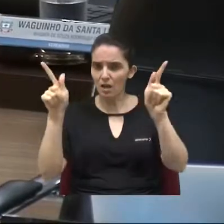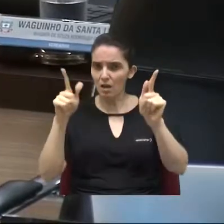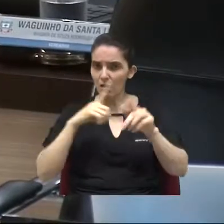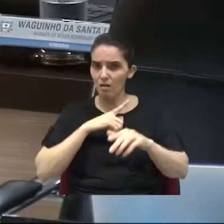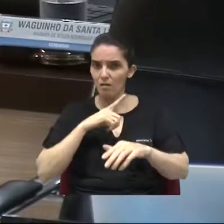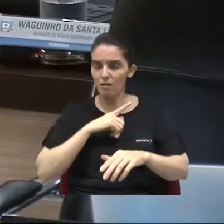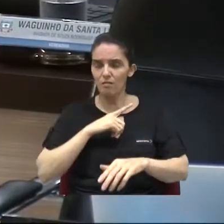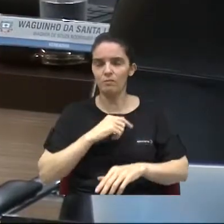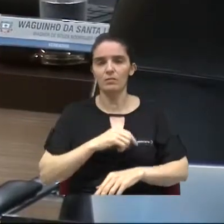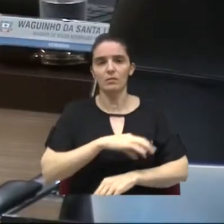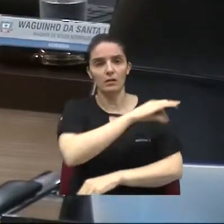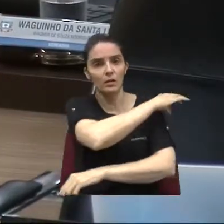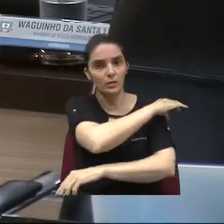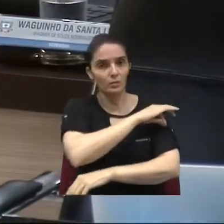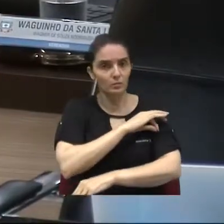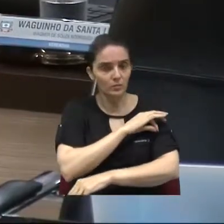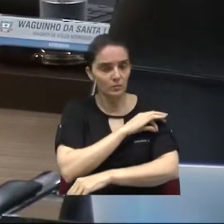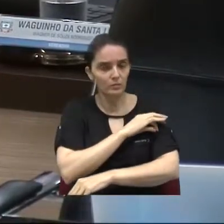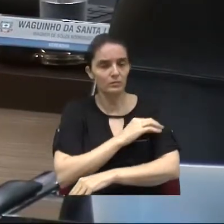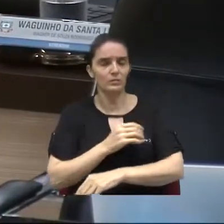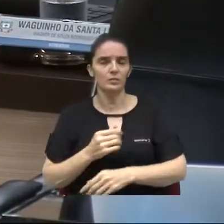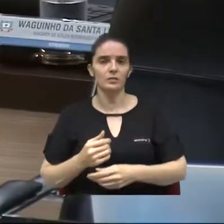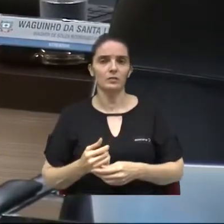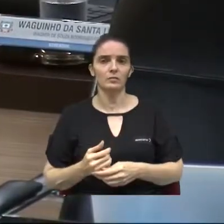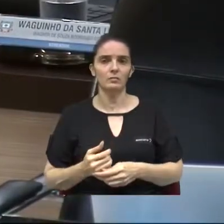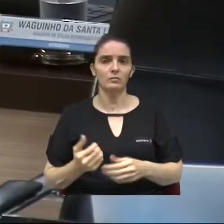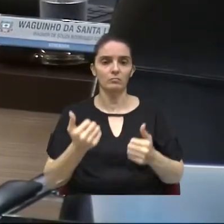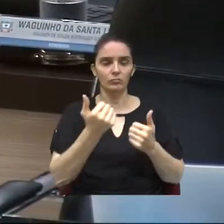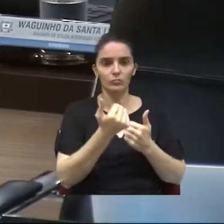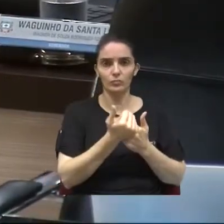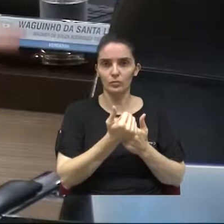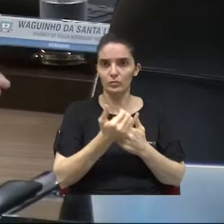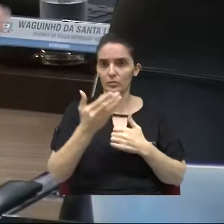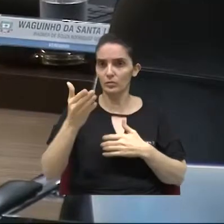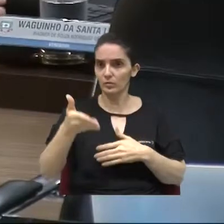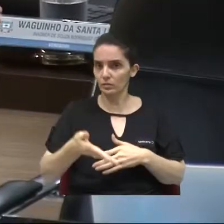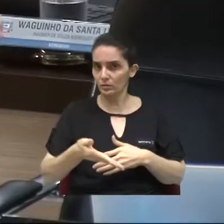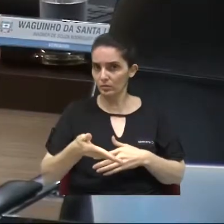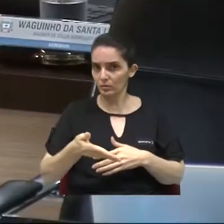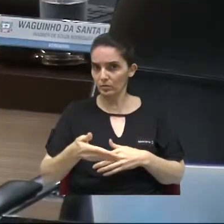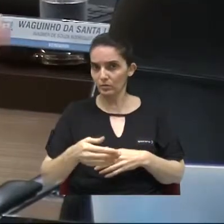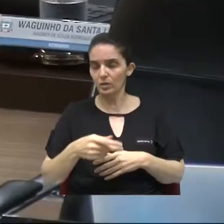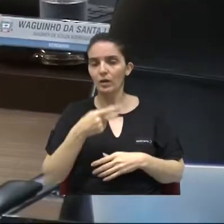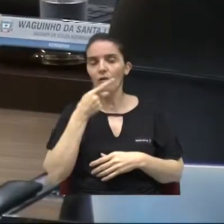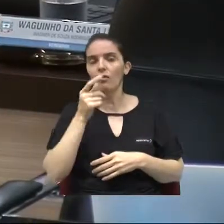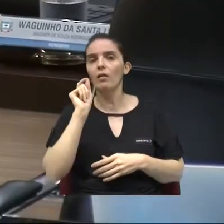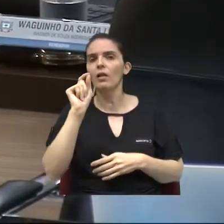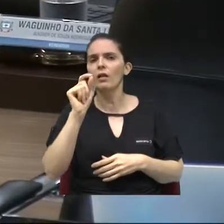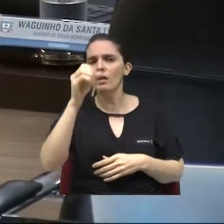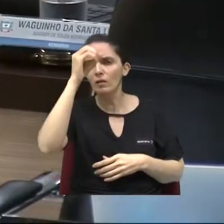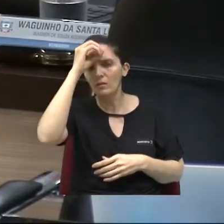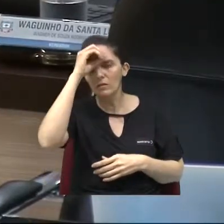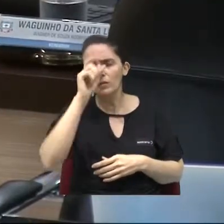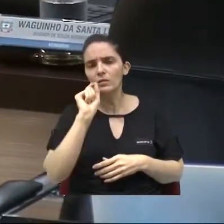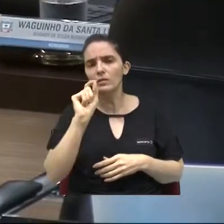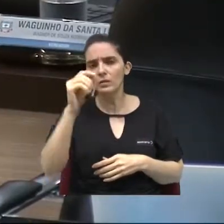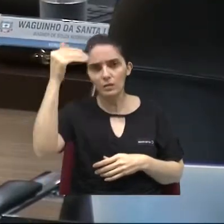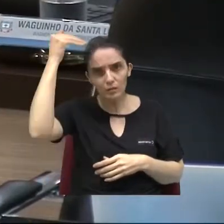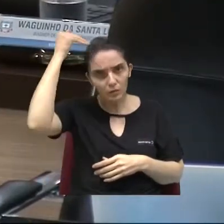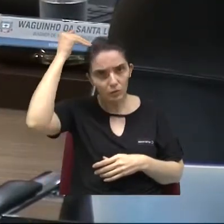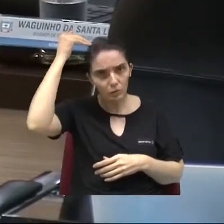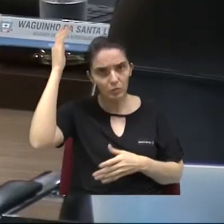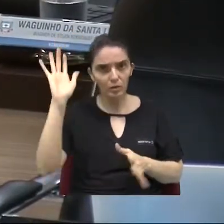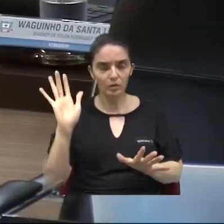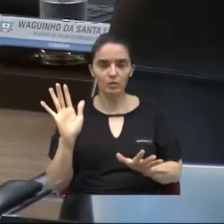prefeito assumiu, e diante, agora não vamos tentar procurar culpados inocentes, mas diante da situação que foi